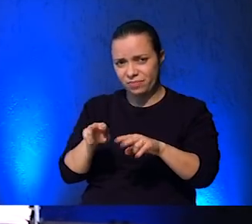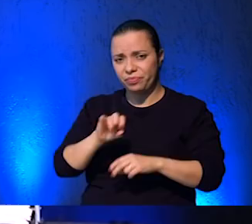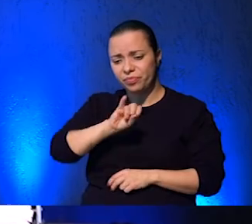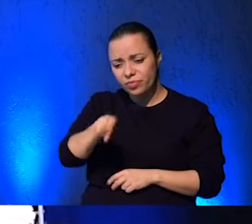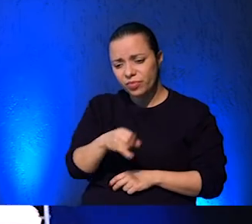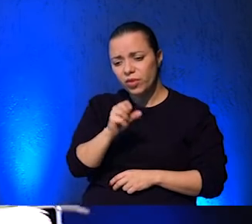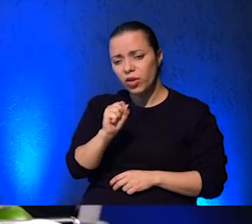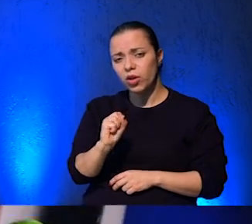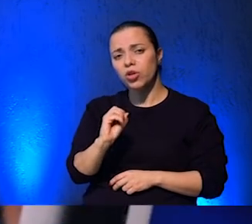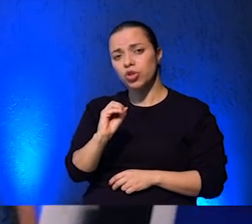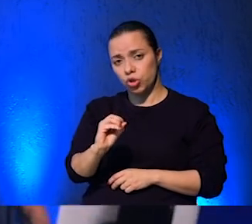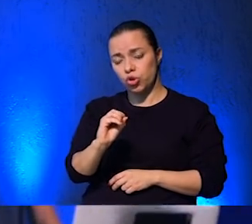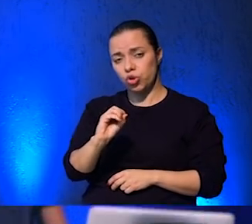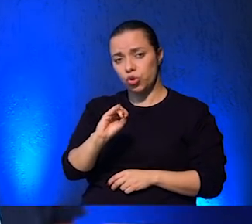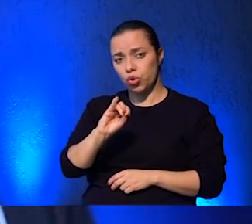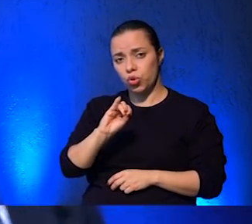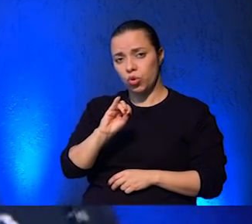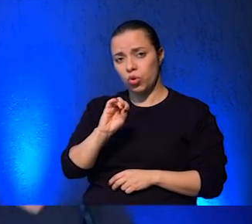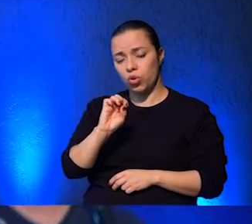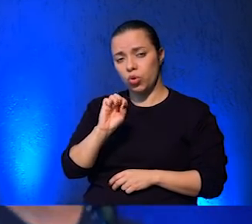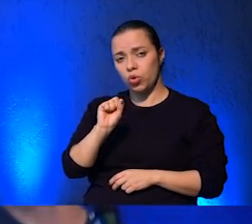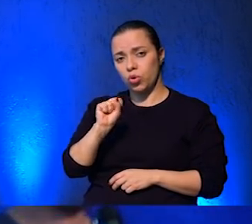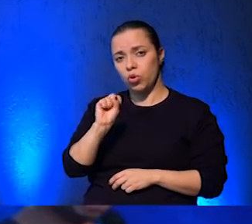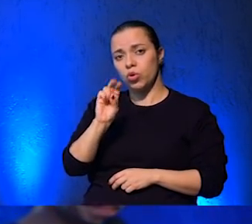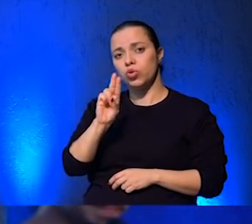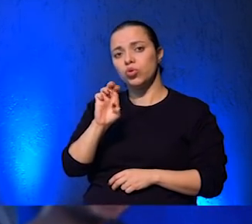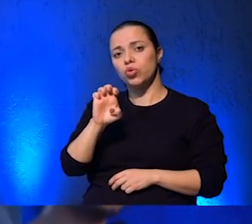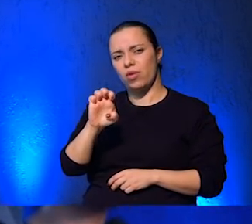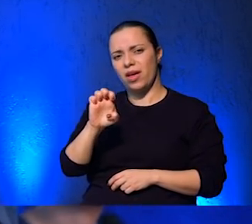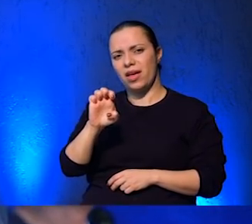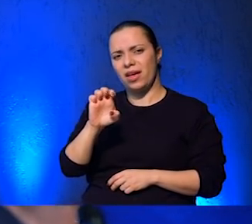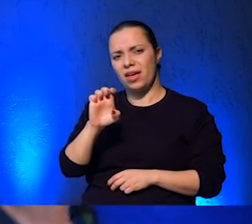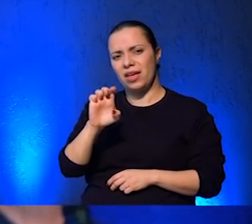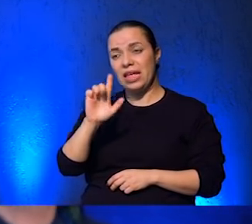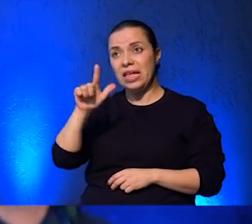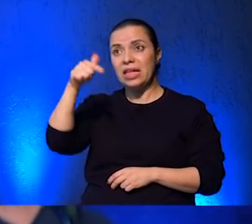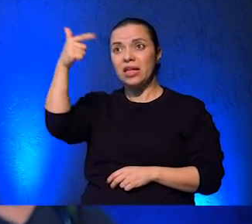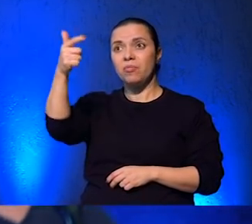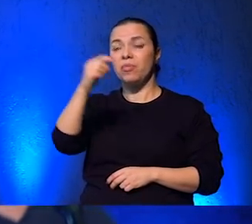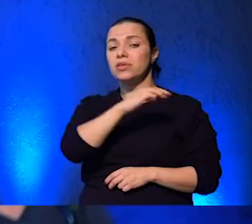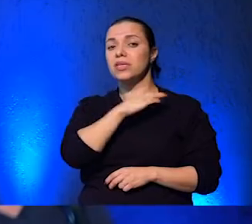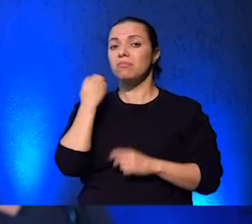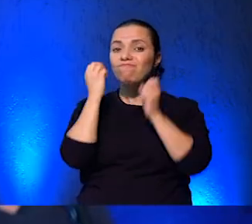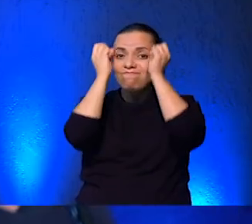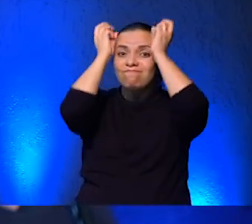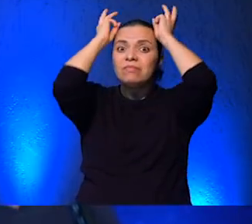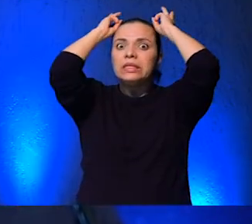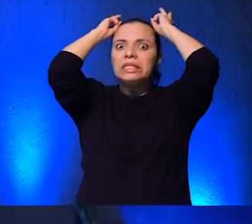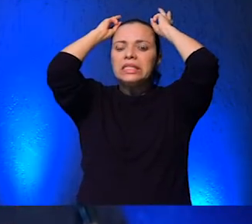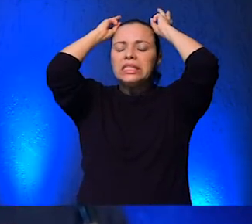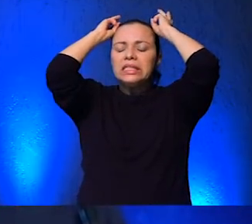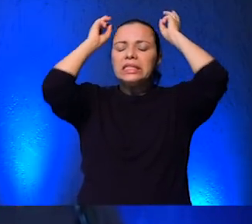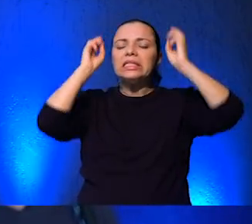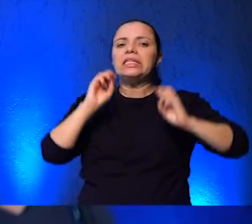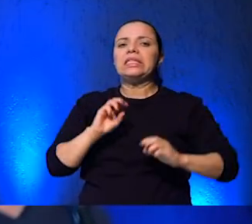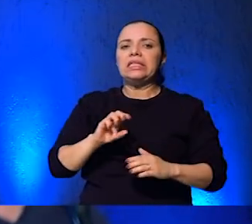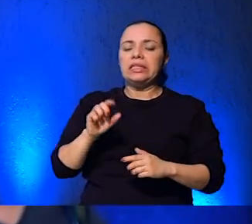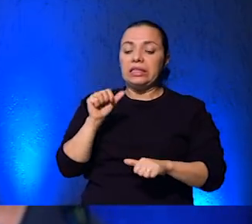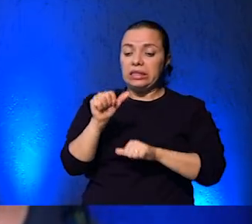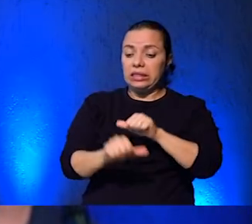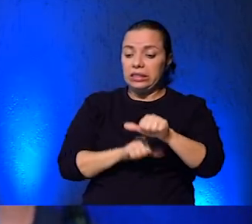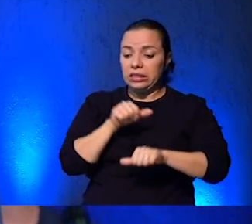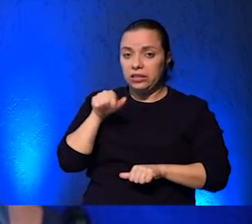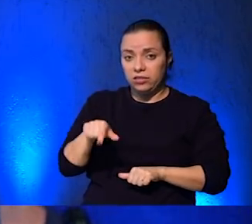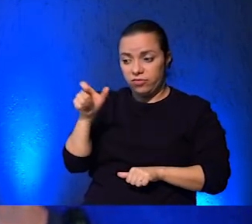porque é justamente quando morre moisés o josué as um gente